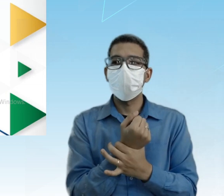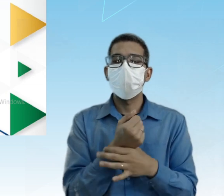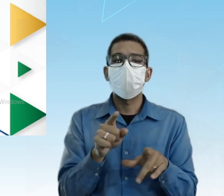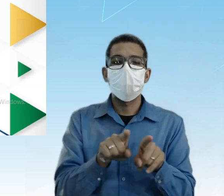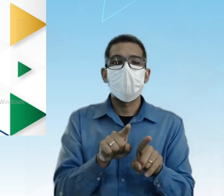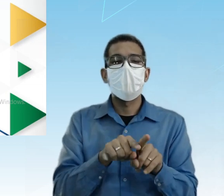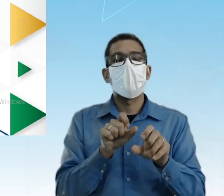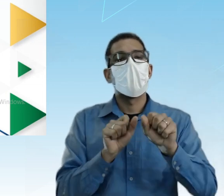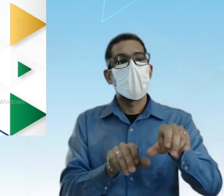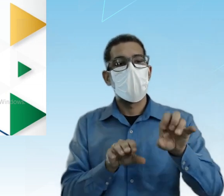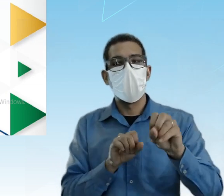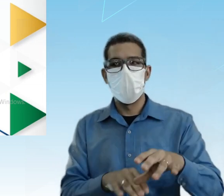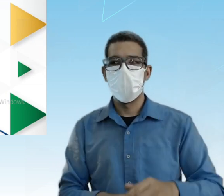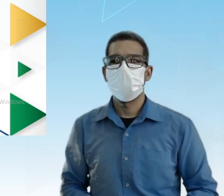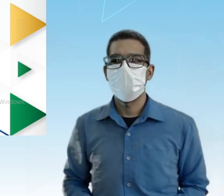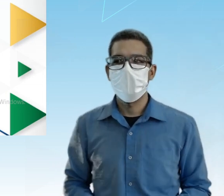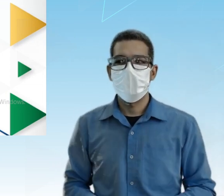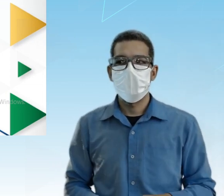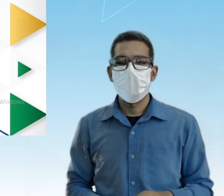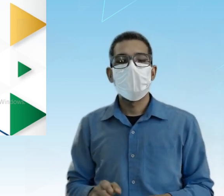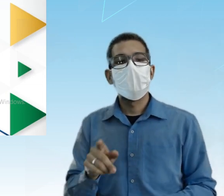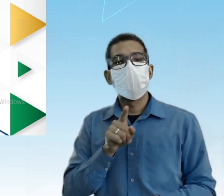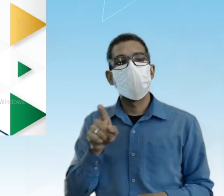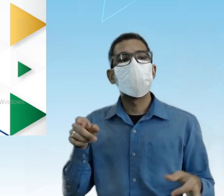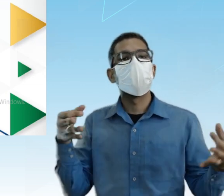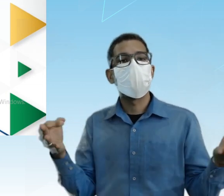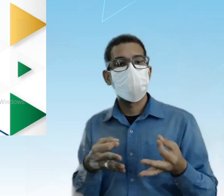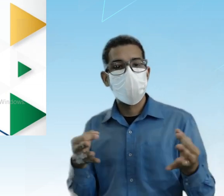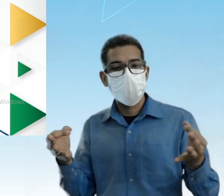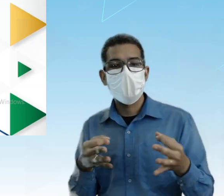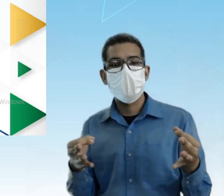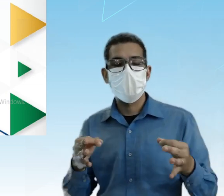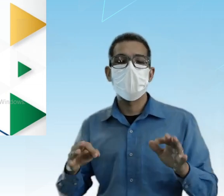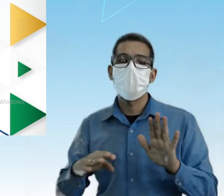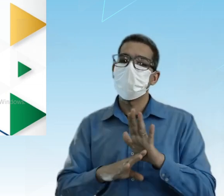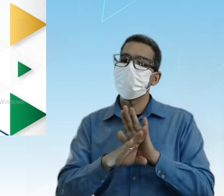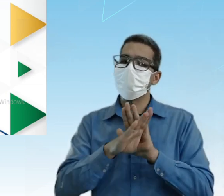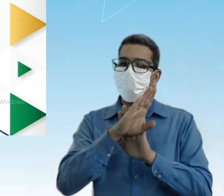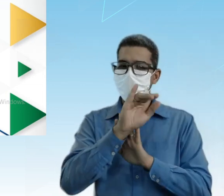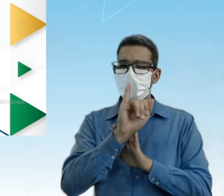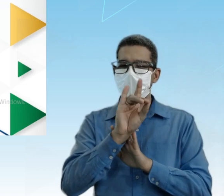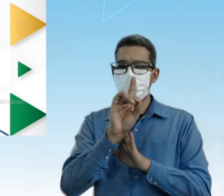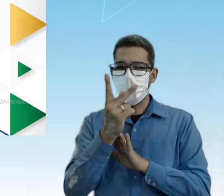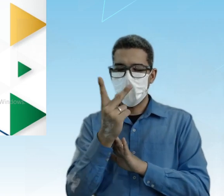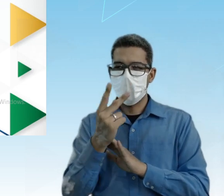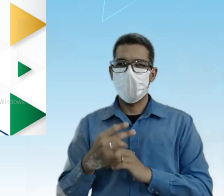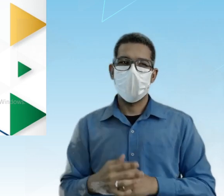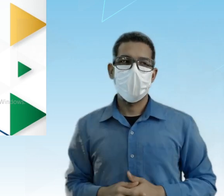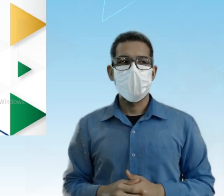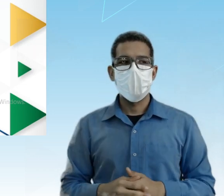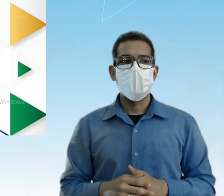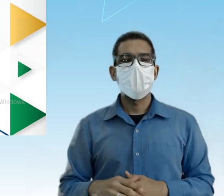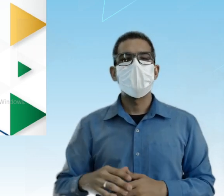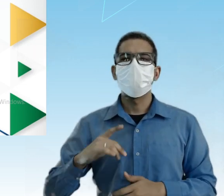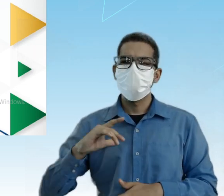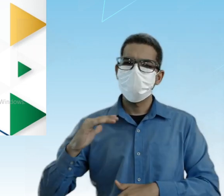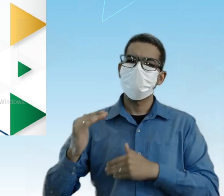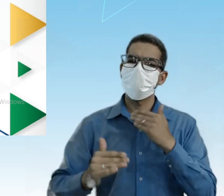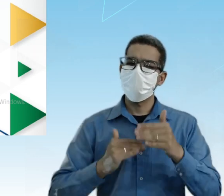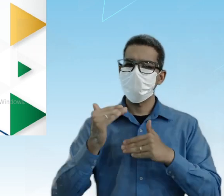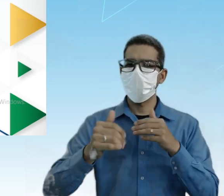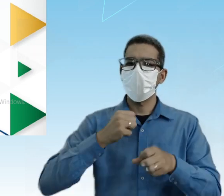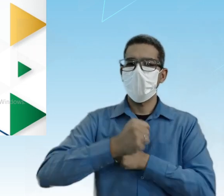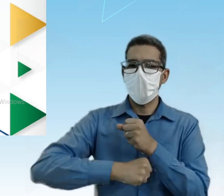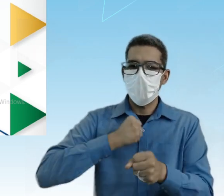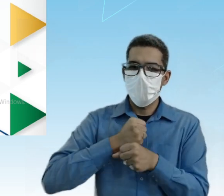sua educação. Então, ele está perfeito se o índice estiver crescendo, tá? Isso vai ampliando cada ano